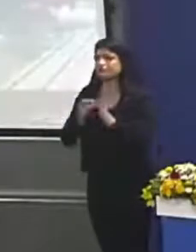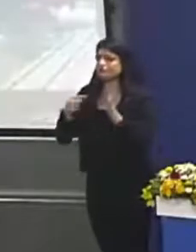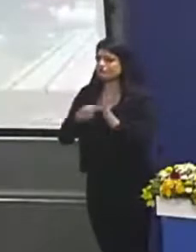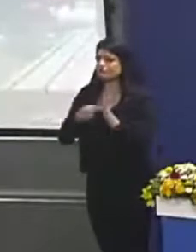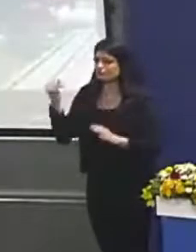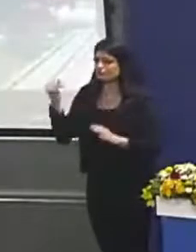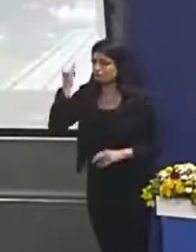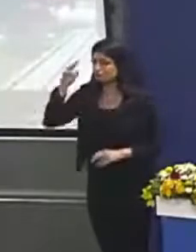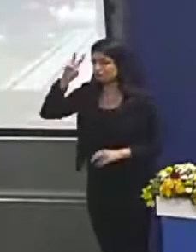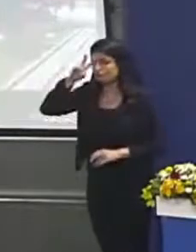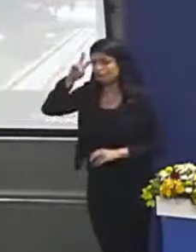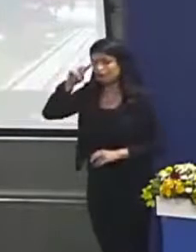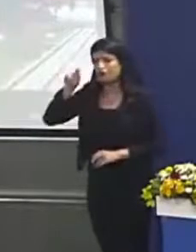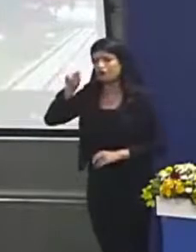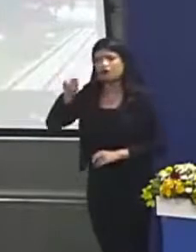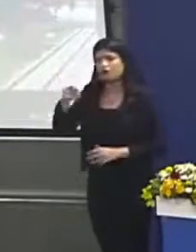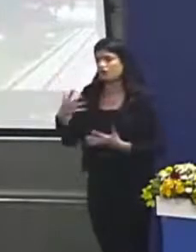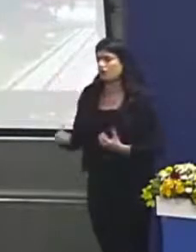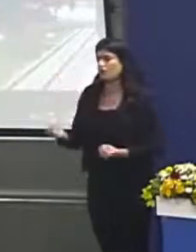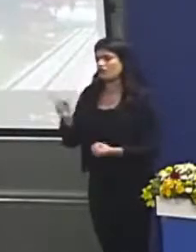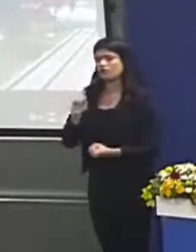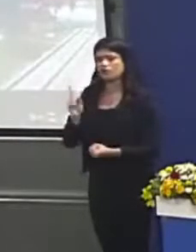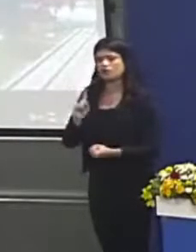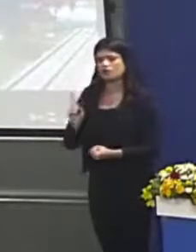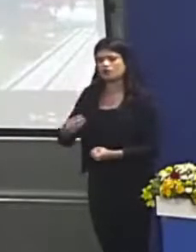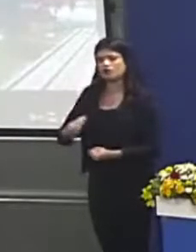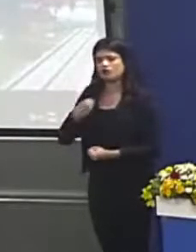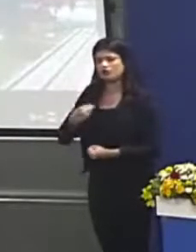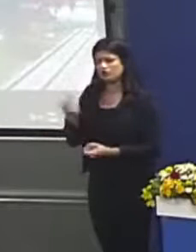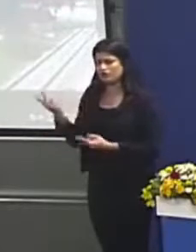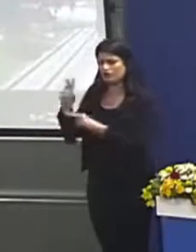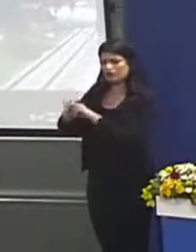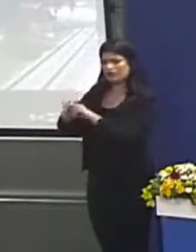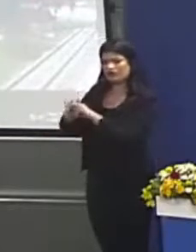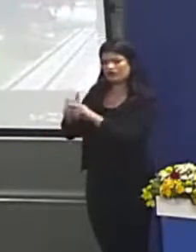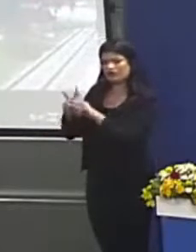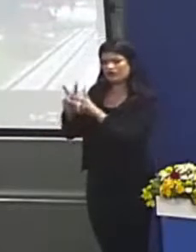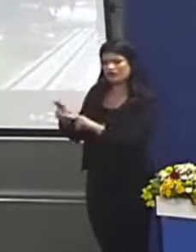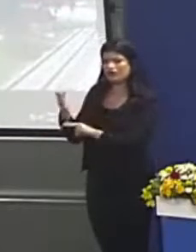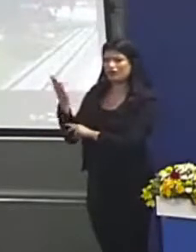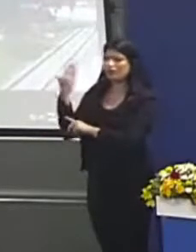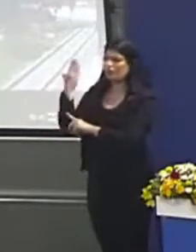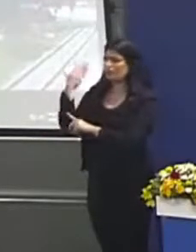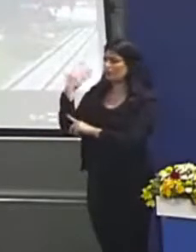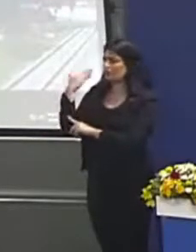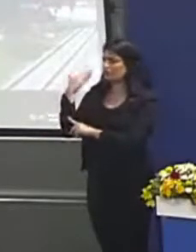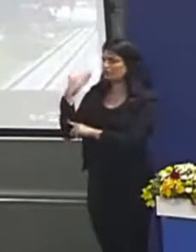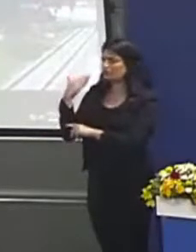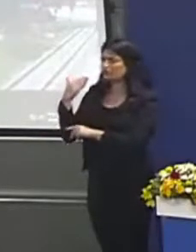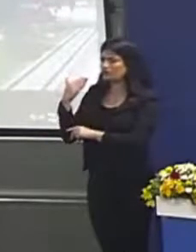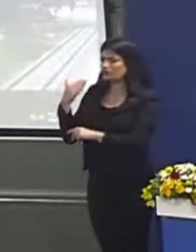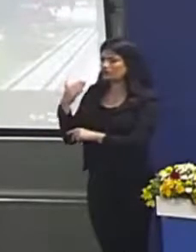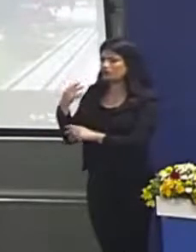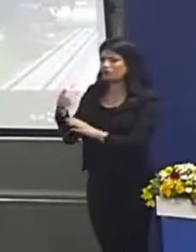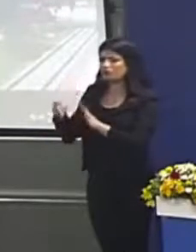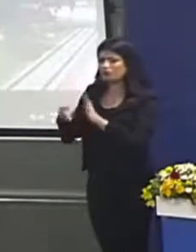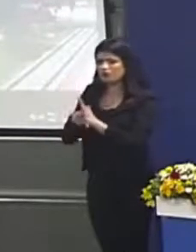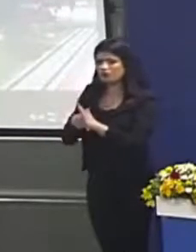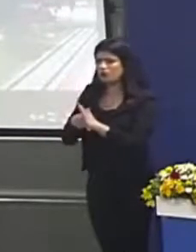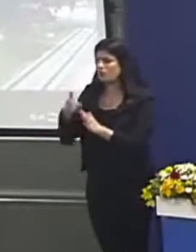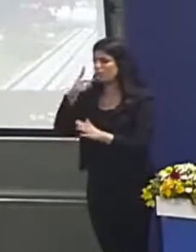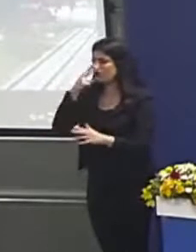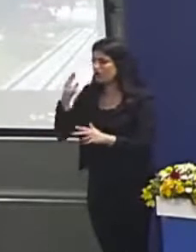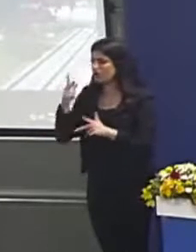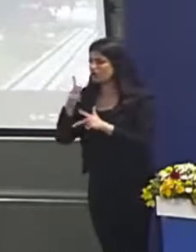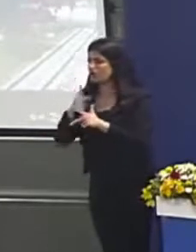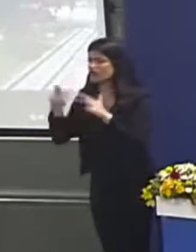não podemos admitir que nossas vidas sejam aprisionadas de forma involuntária com um discurso mascarado